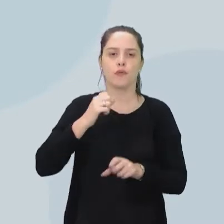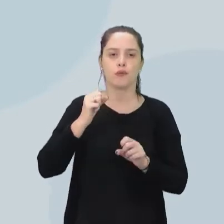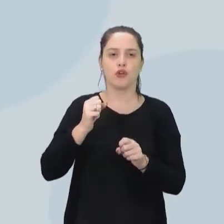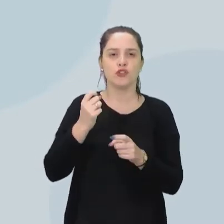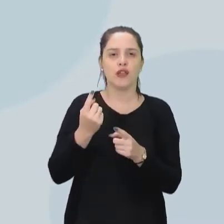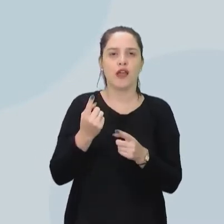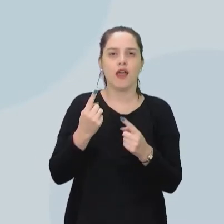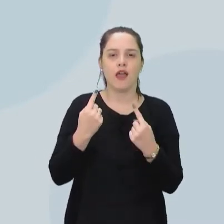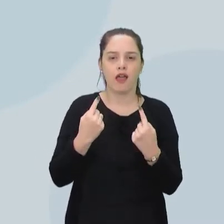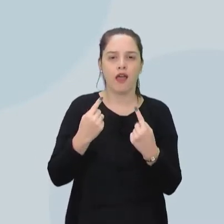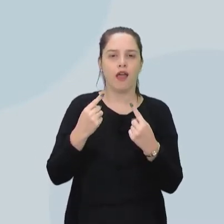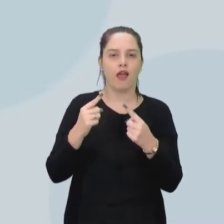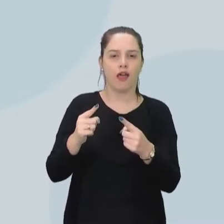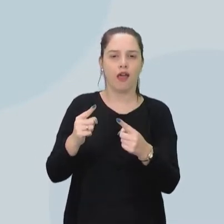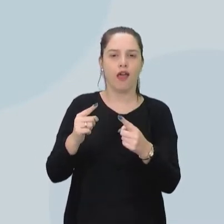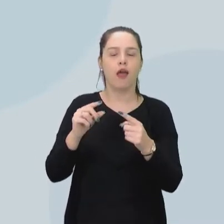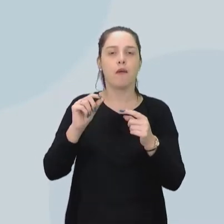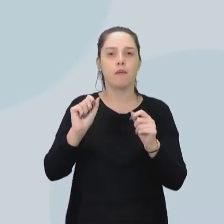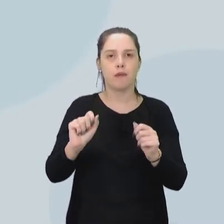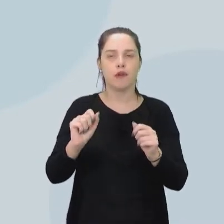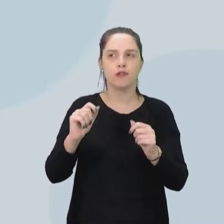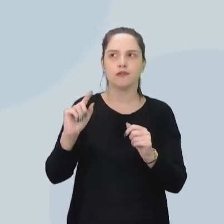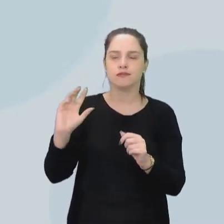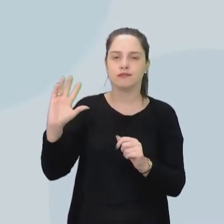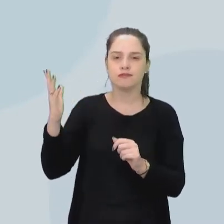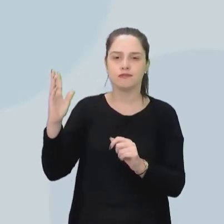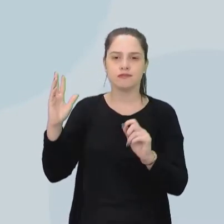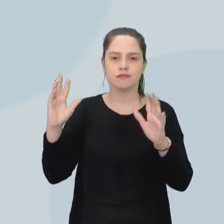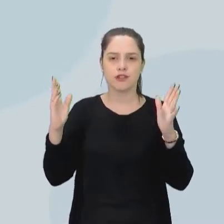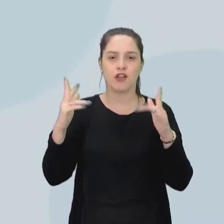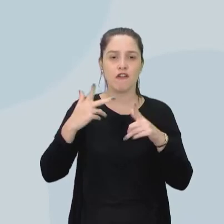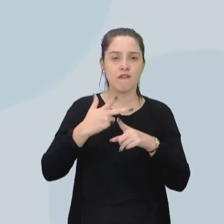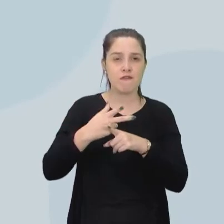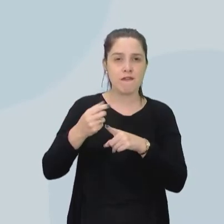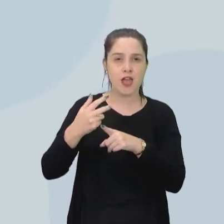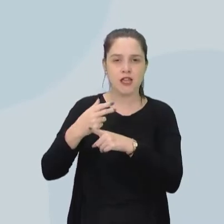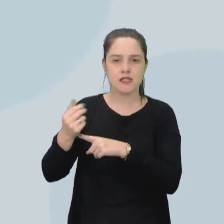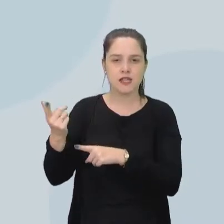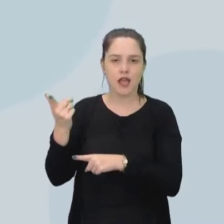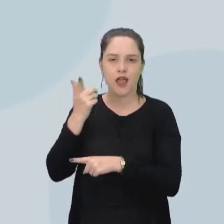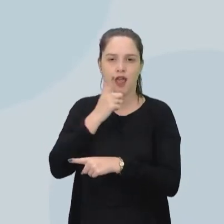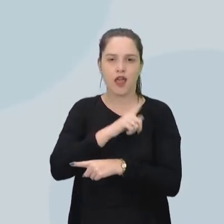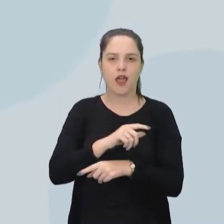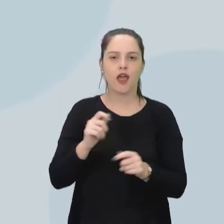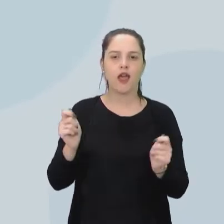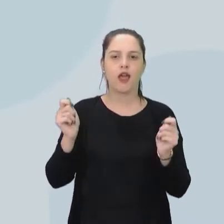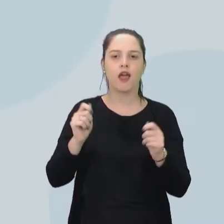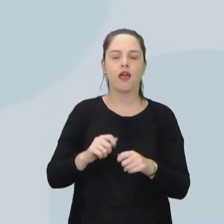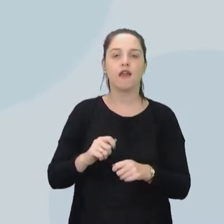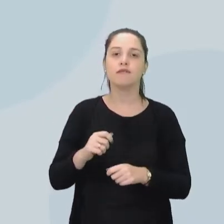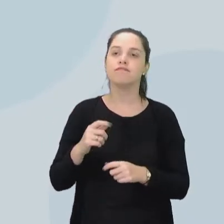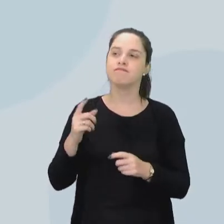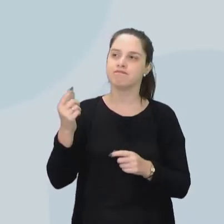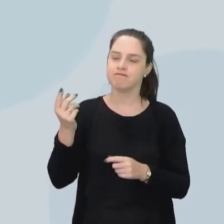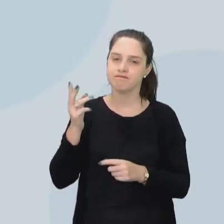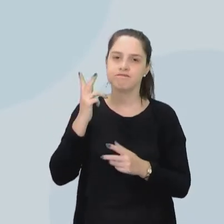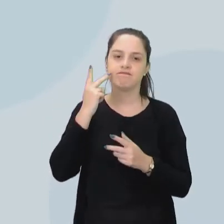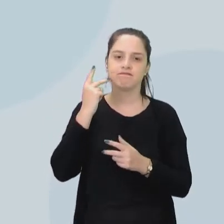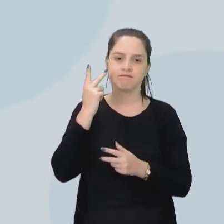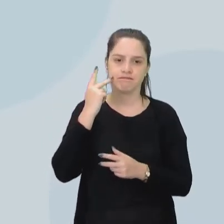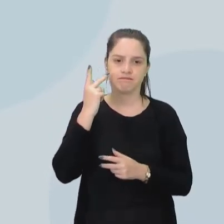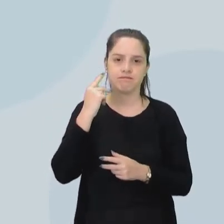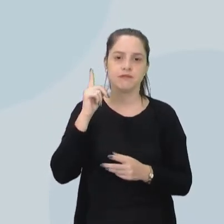interferir, modificar a natureza e vencer os obstáculos impostos pelas condições naturais